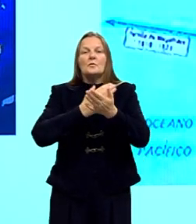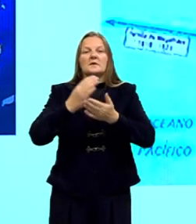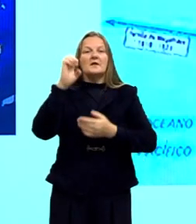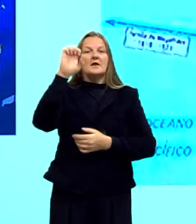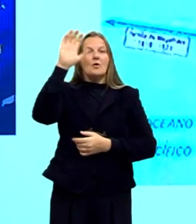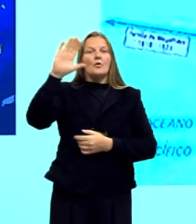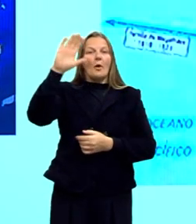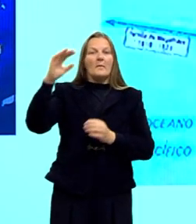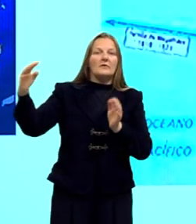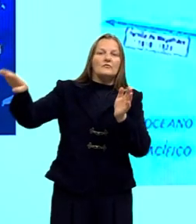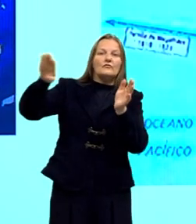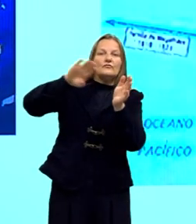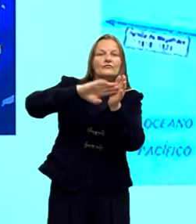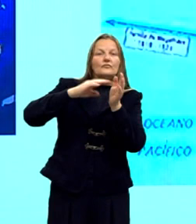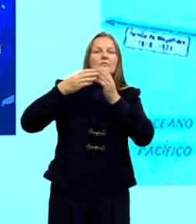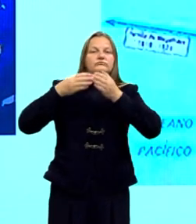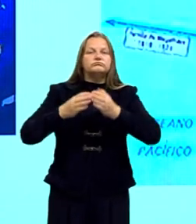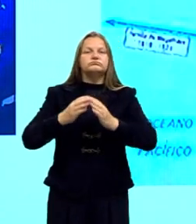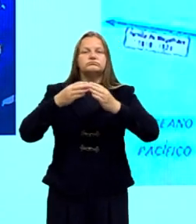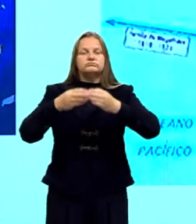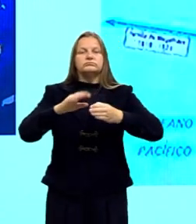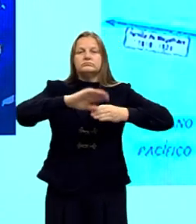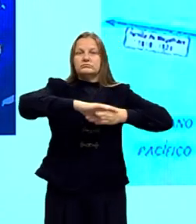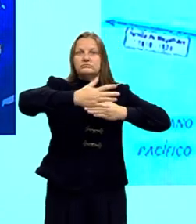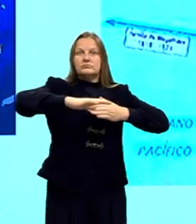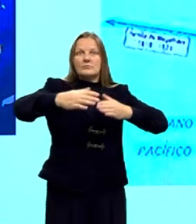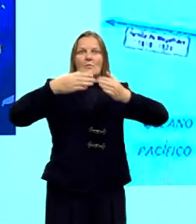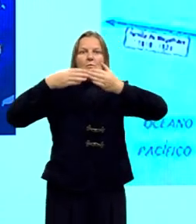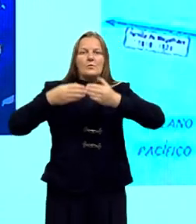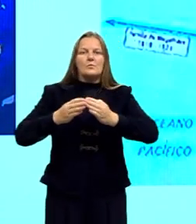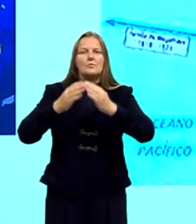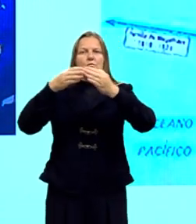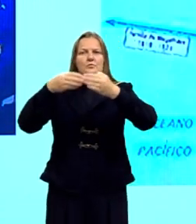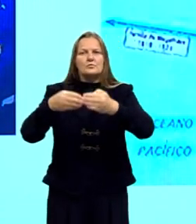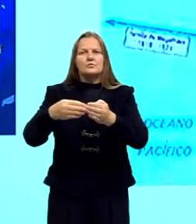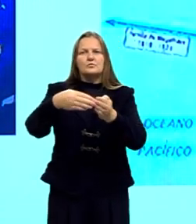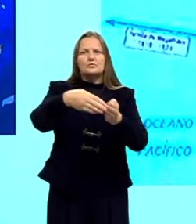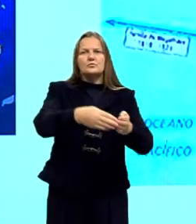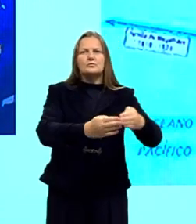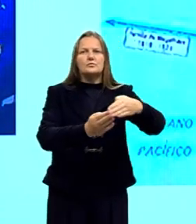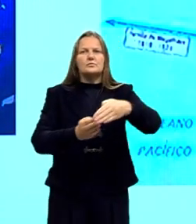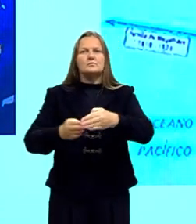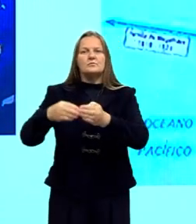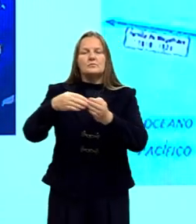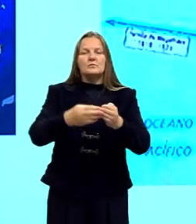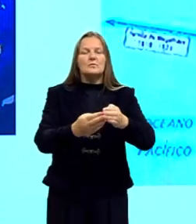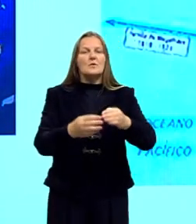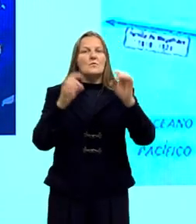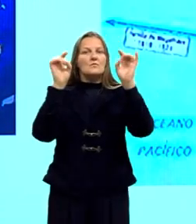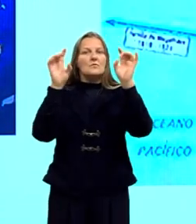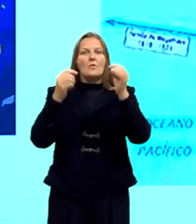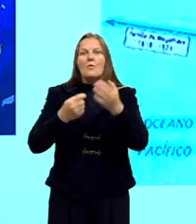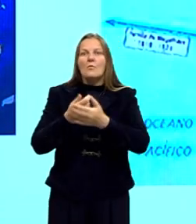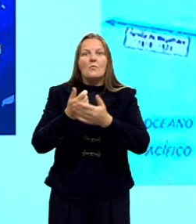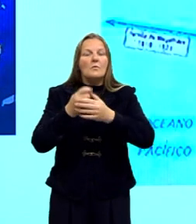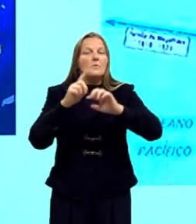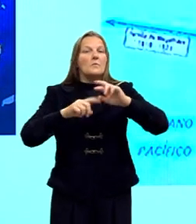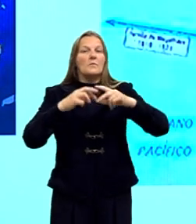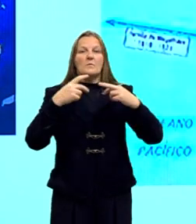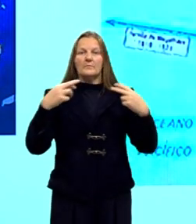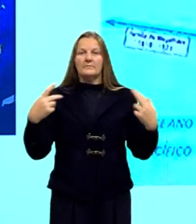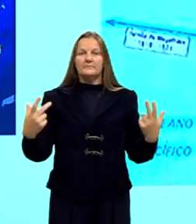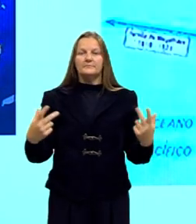se aventurando nos mares né para tentar conseguir as especiarias né aquela coisa toda